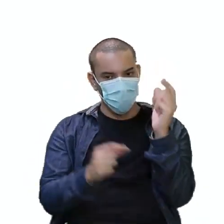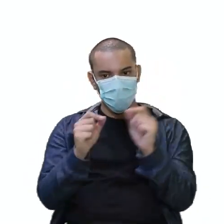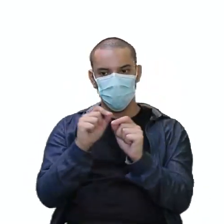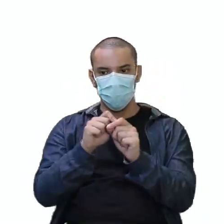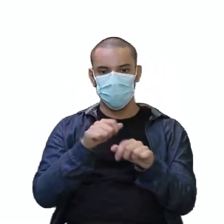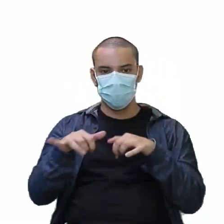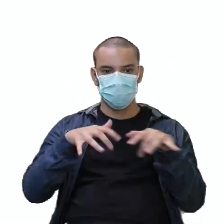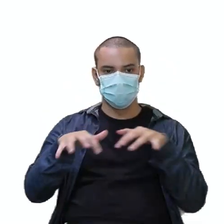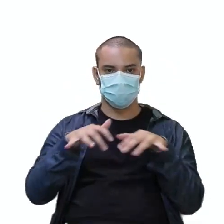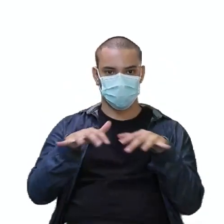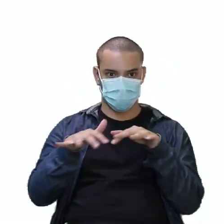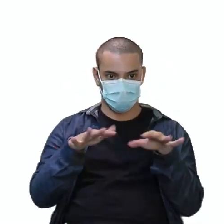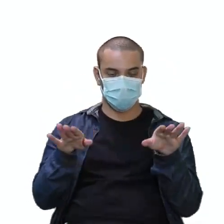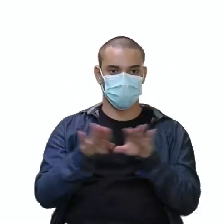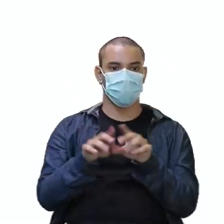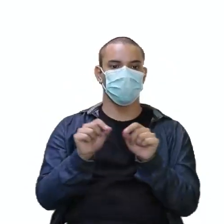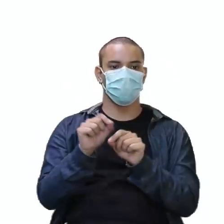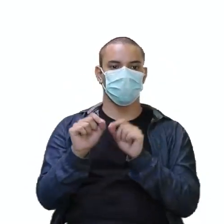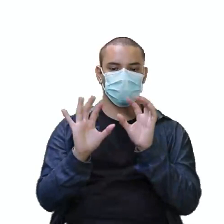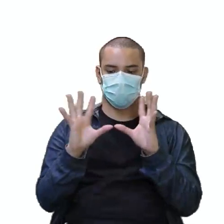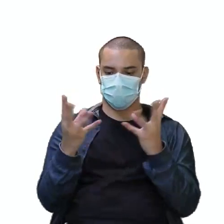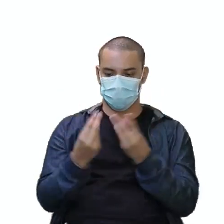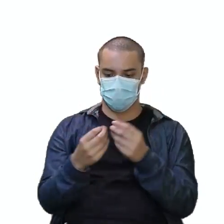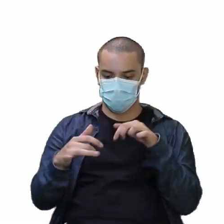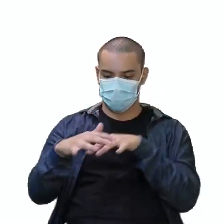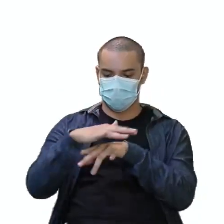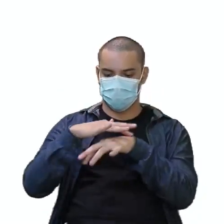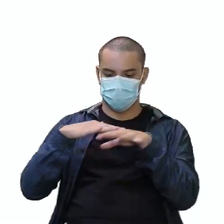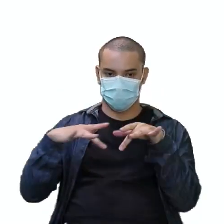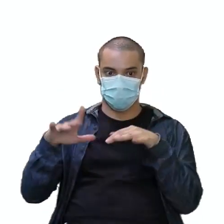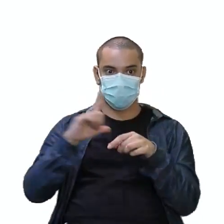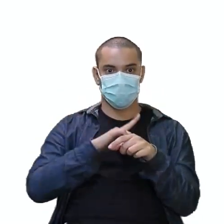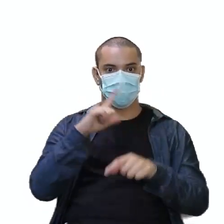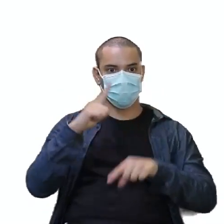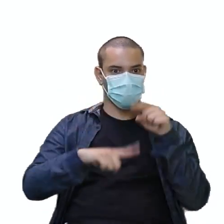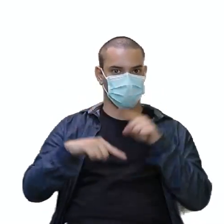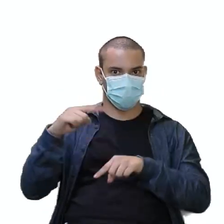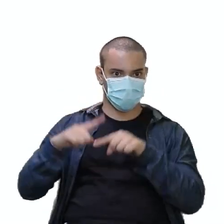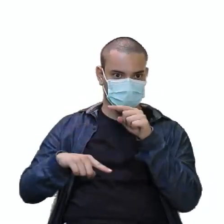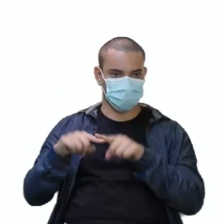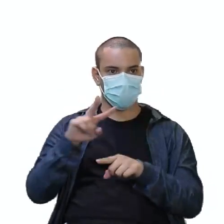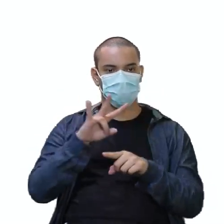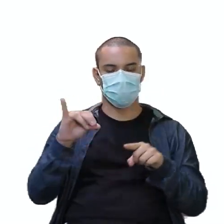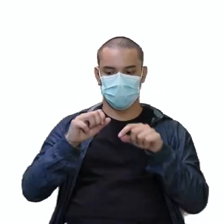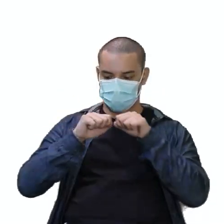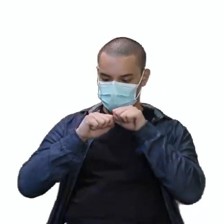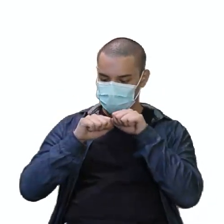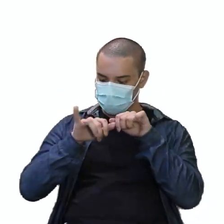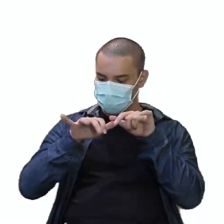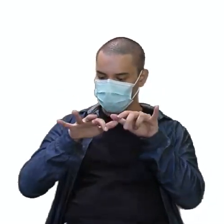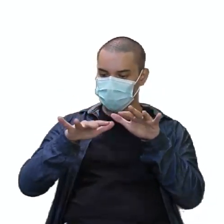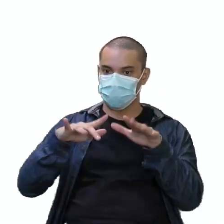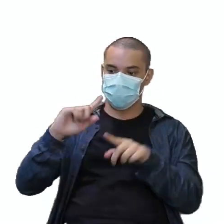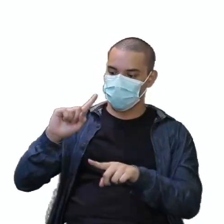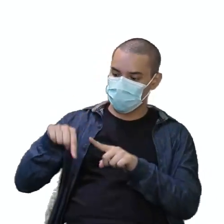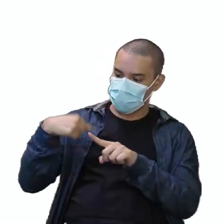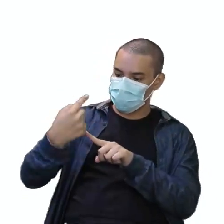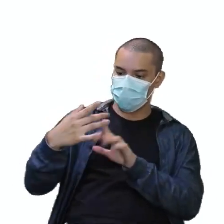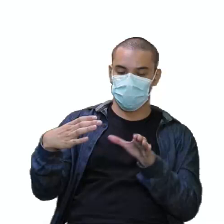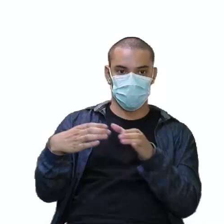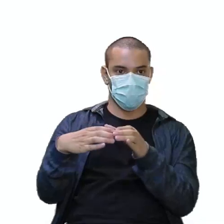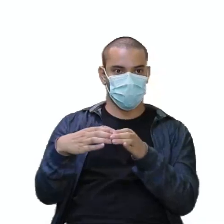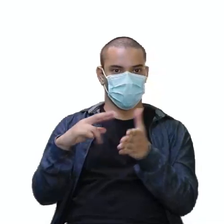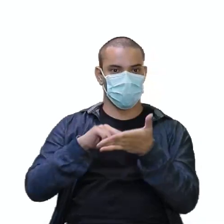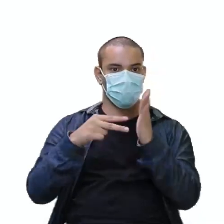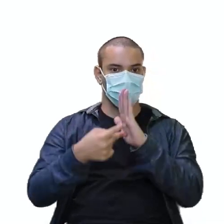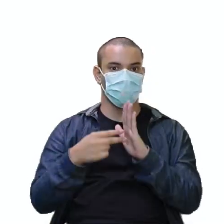se agitar. E aí, o que você vai ter? O produto, né, que vai ser passado para o próximo grupo, que são